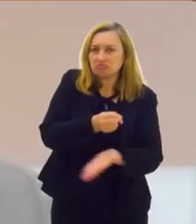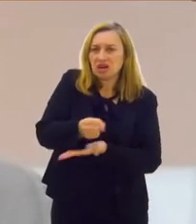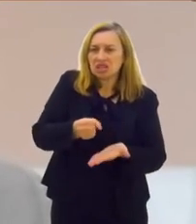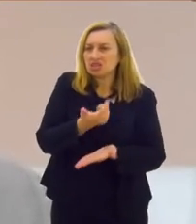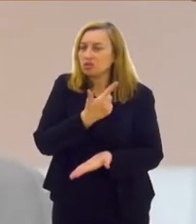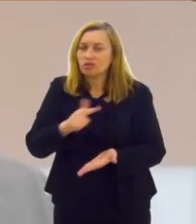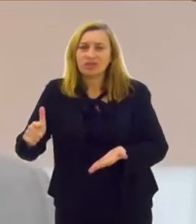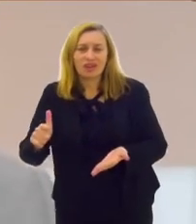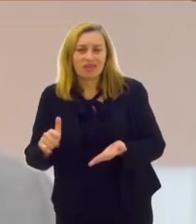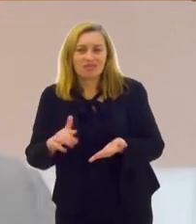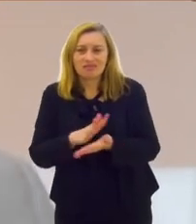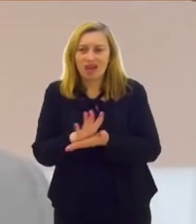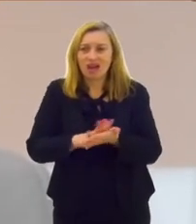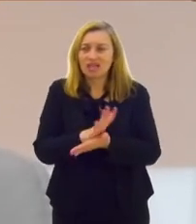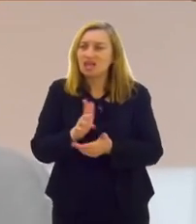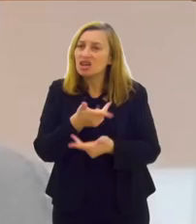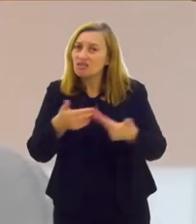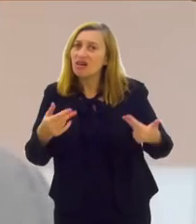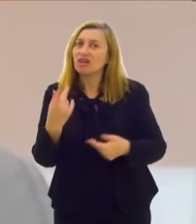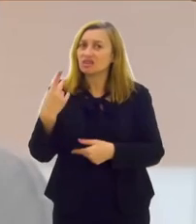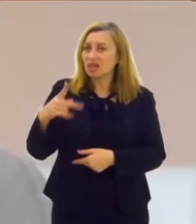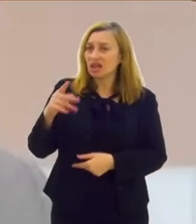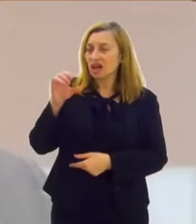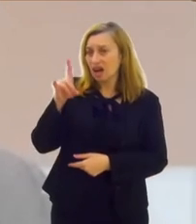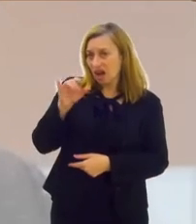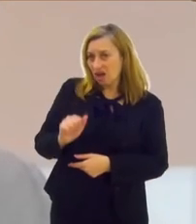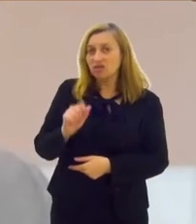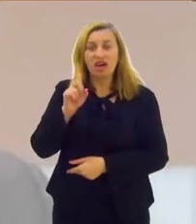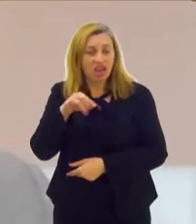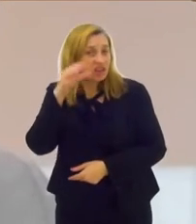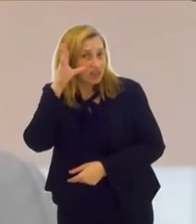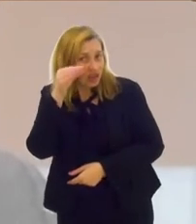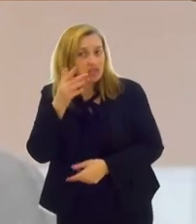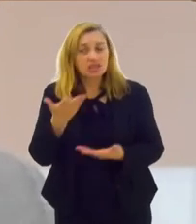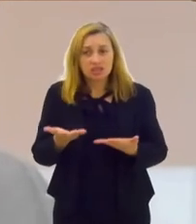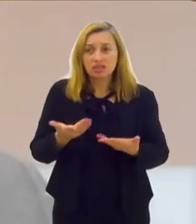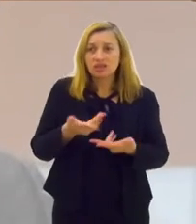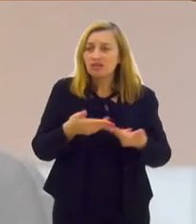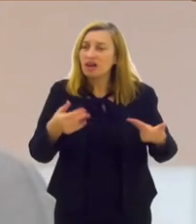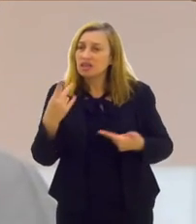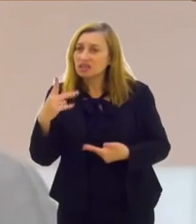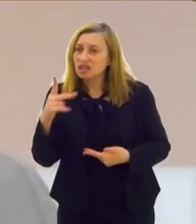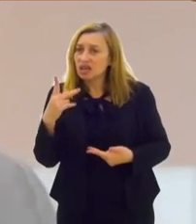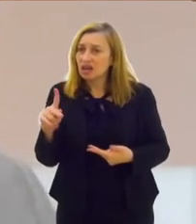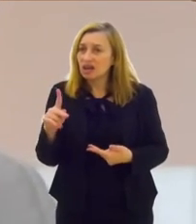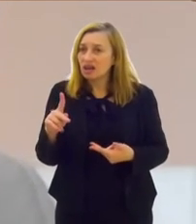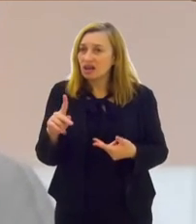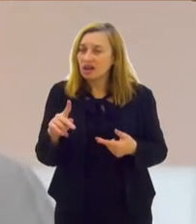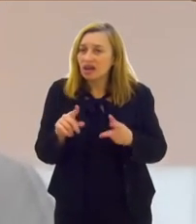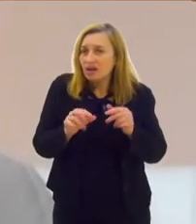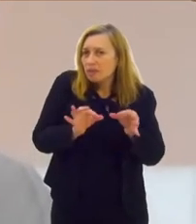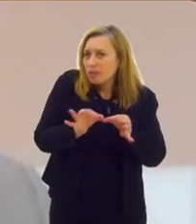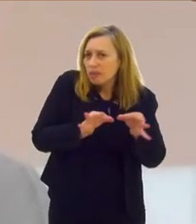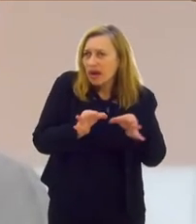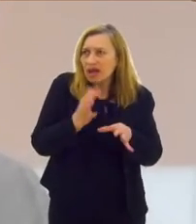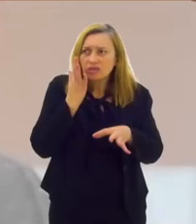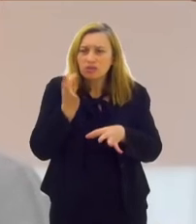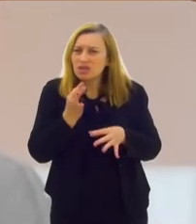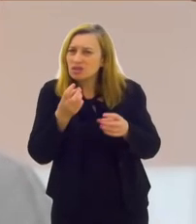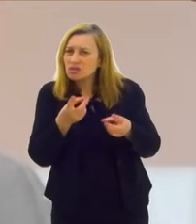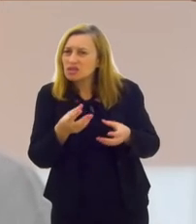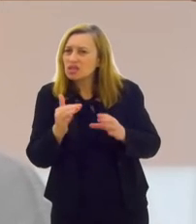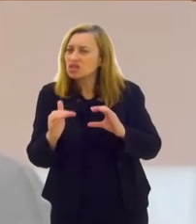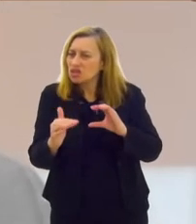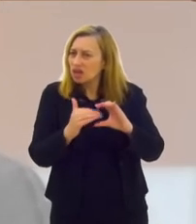base alguma. E muitas delas, Cláudia, é interessante isso, muitas delas são requentadas, né? Não sei se